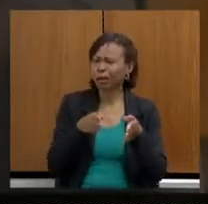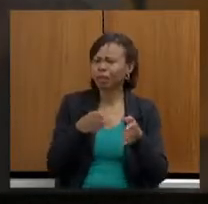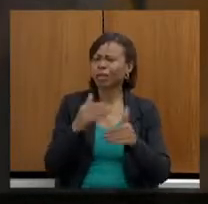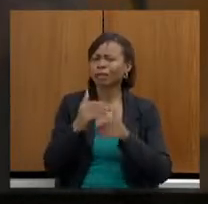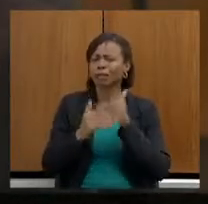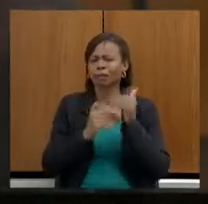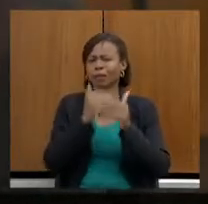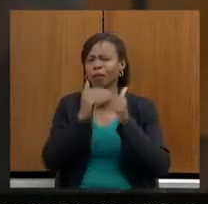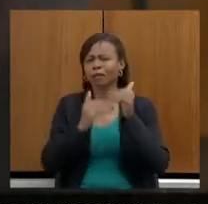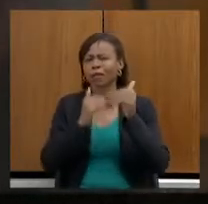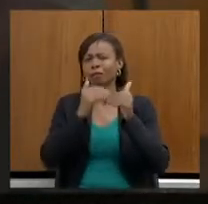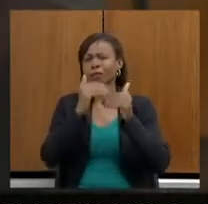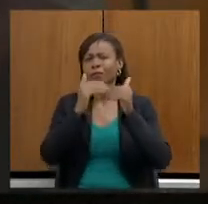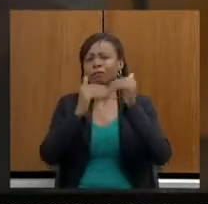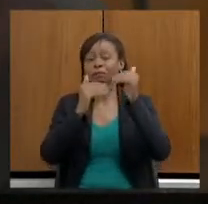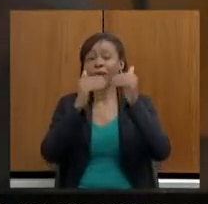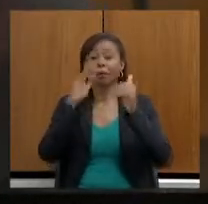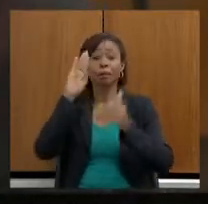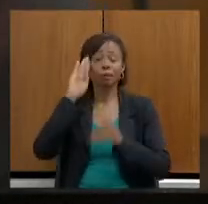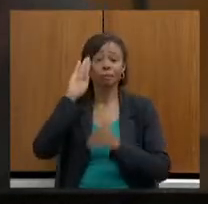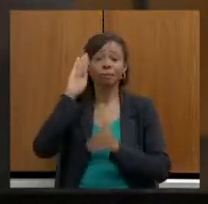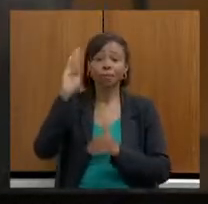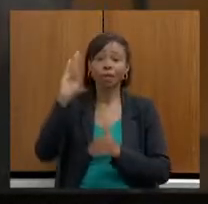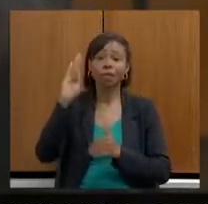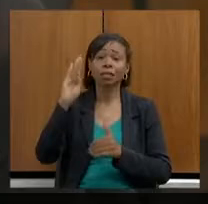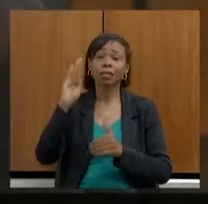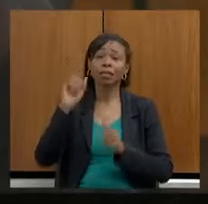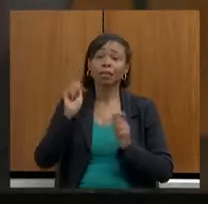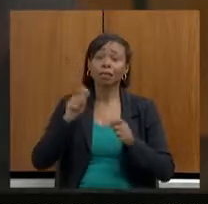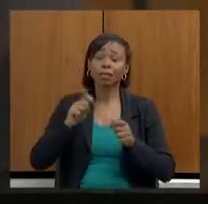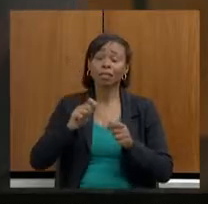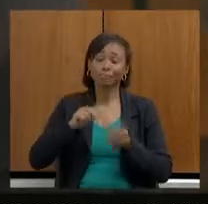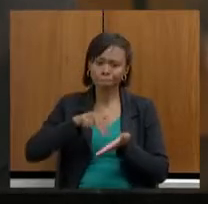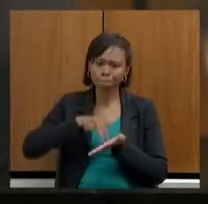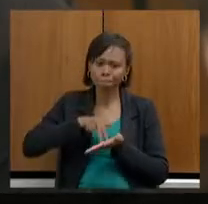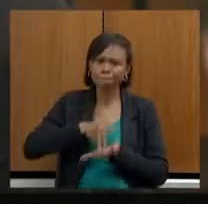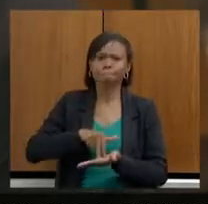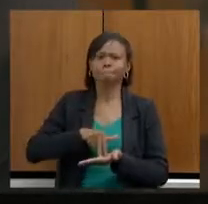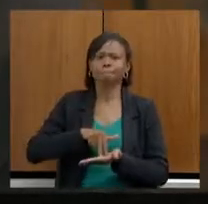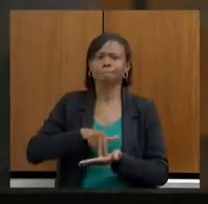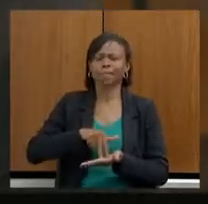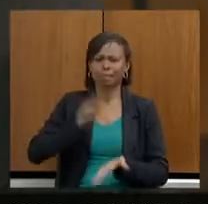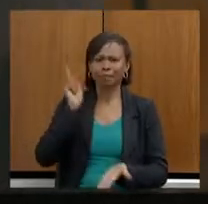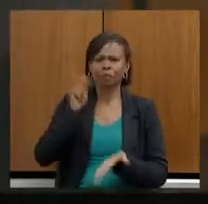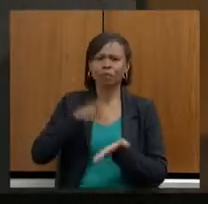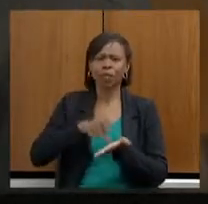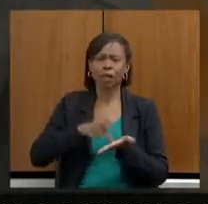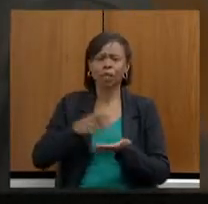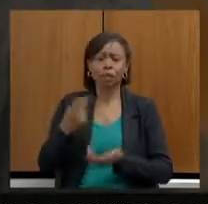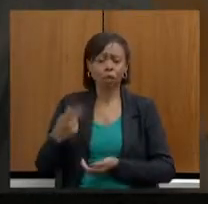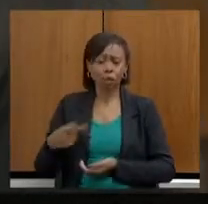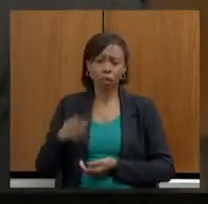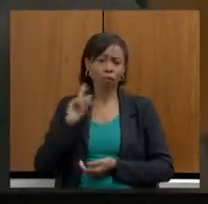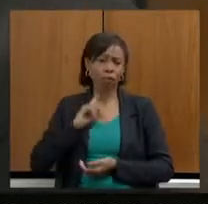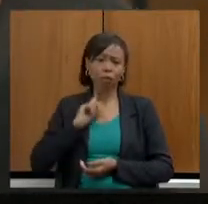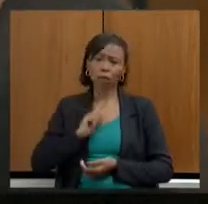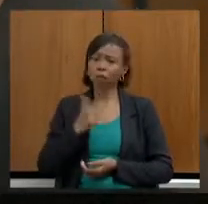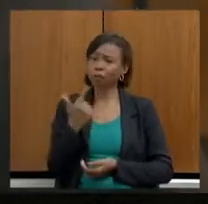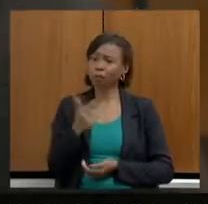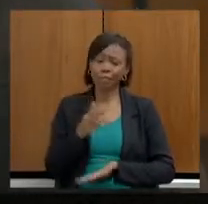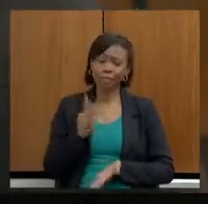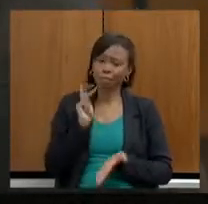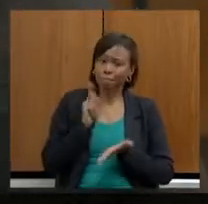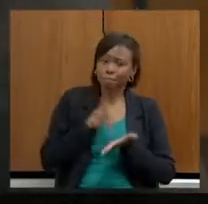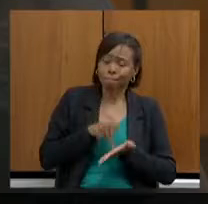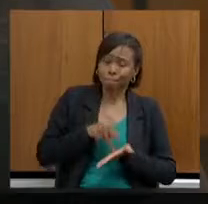seja um processo por e principalmente sustentável Você tem algo que esse estado ainda não tem é uma sustentabilidade